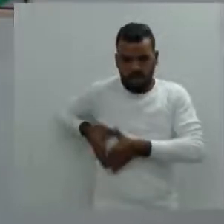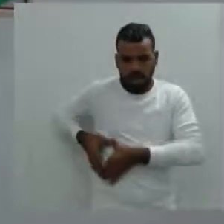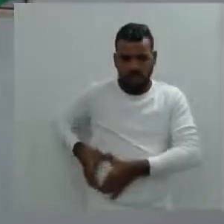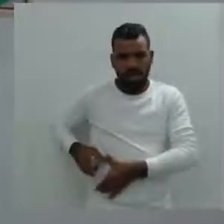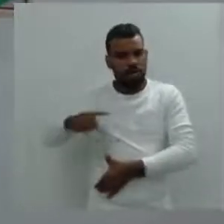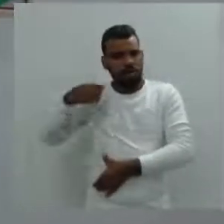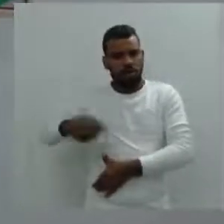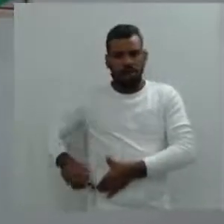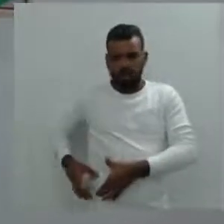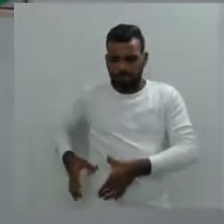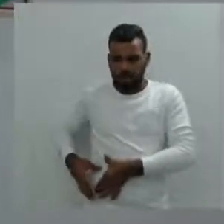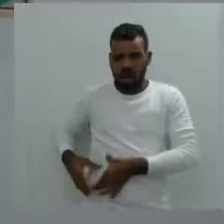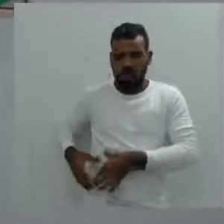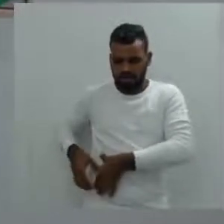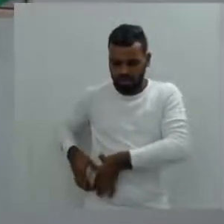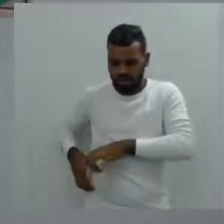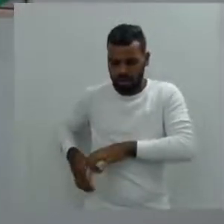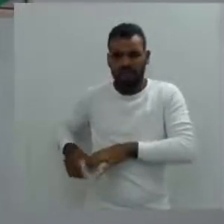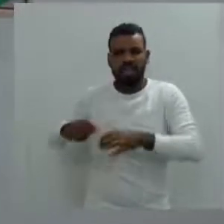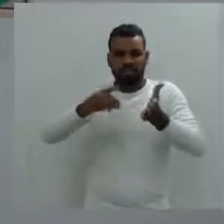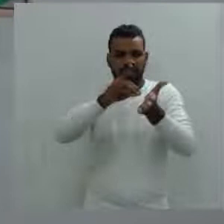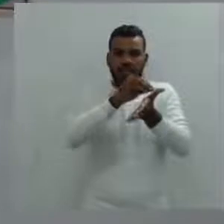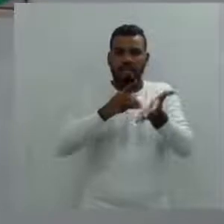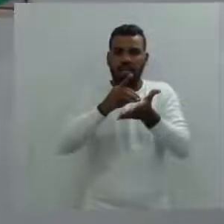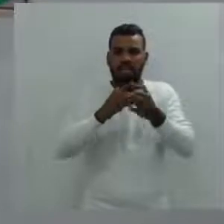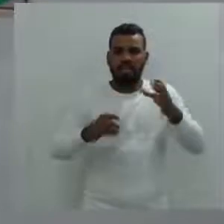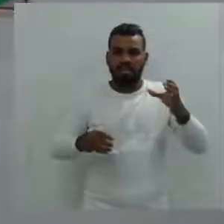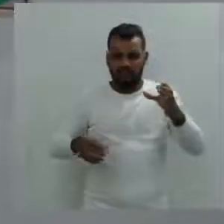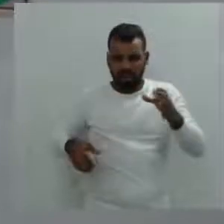para escutar música, que era uma coisa